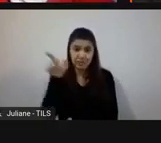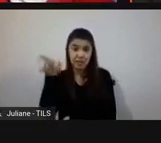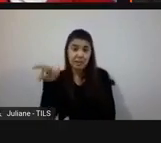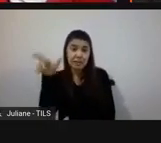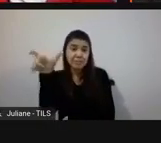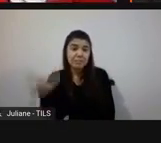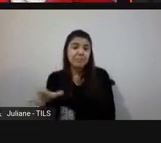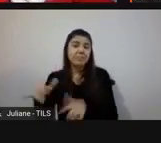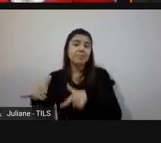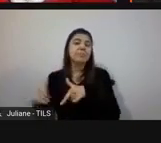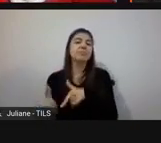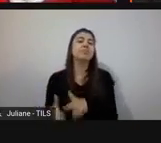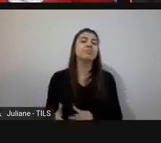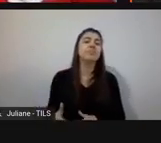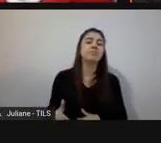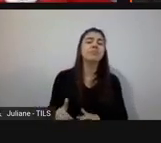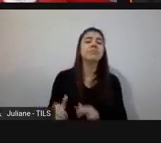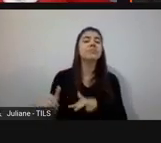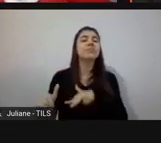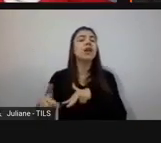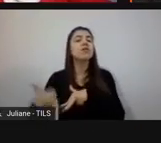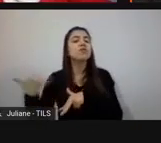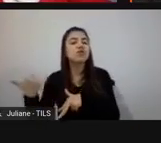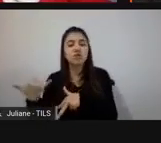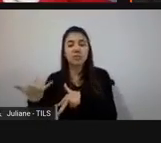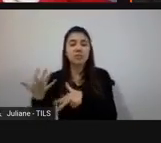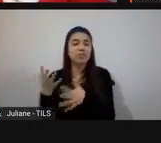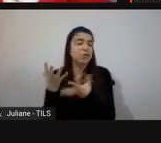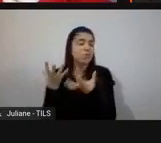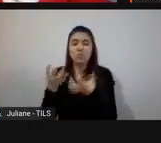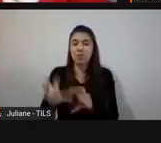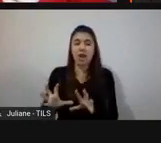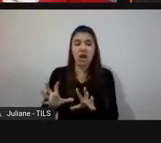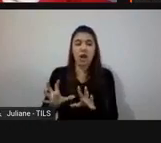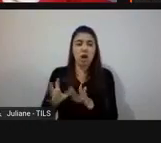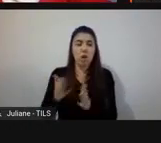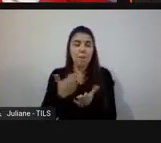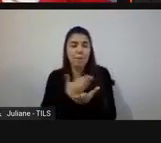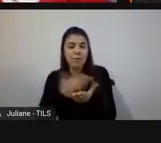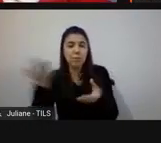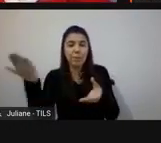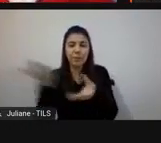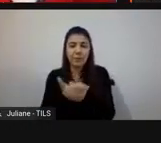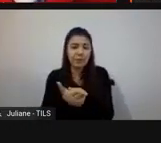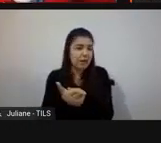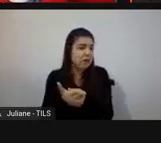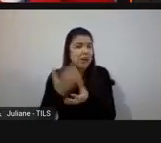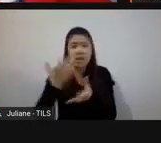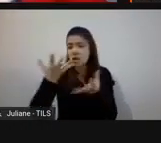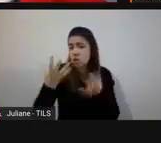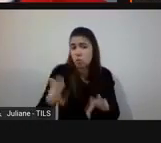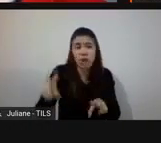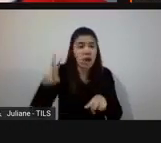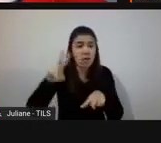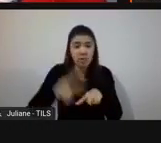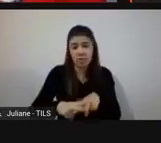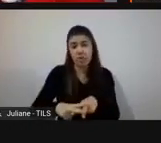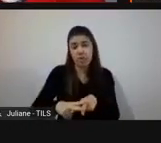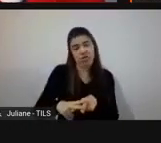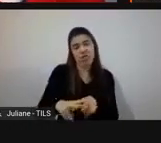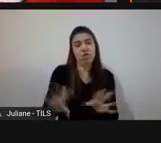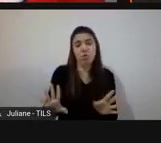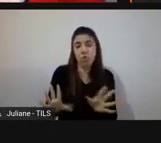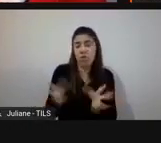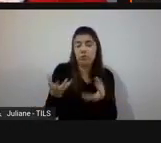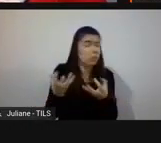preso necessariamente, tudo isso tem que ser tratado com ela pela pessoa que atende. De repente, ela quer apenas o distanciamento, que ela nunca